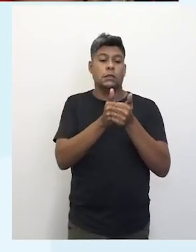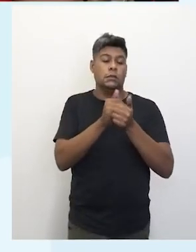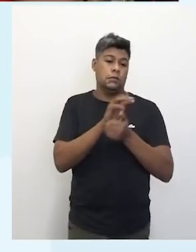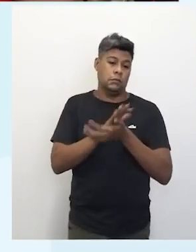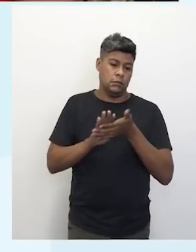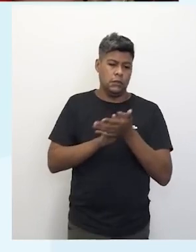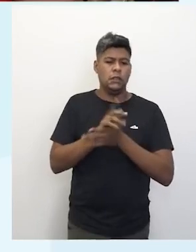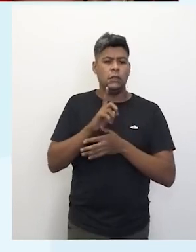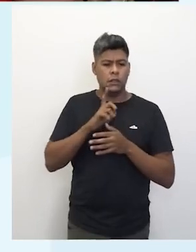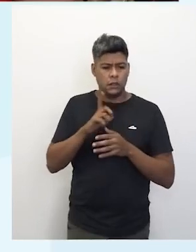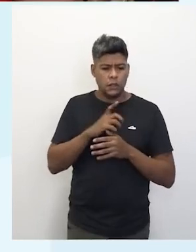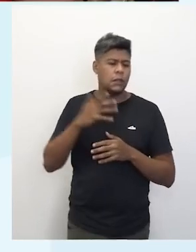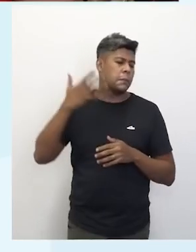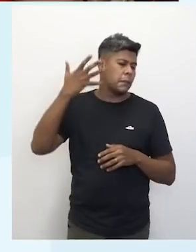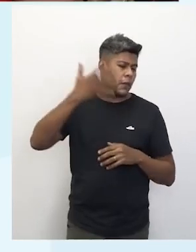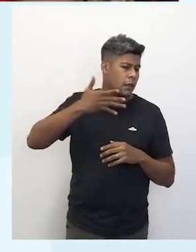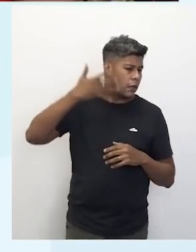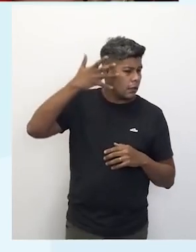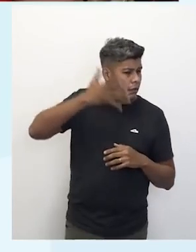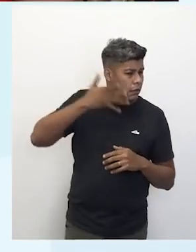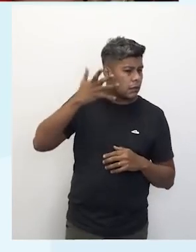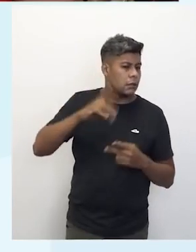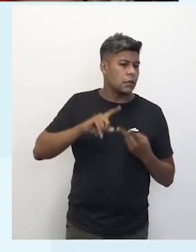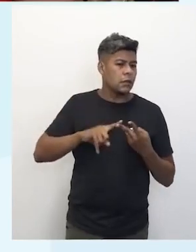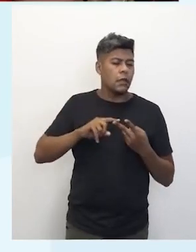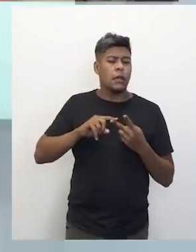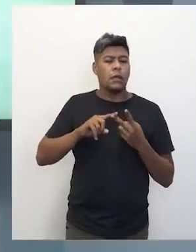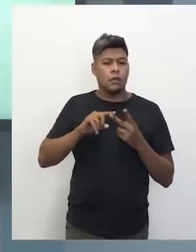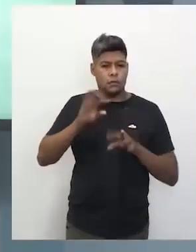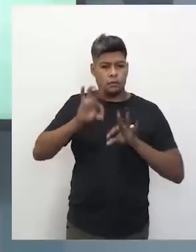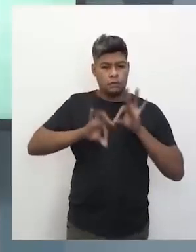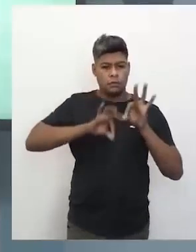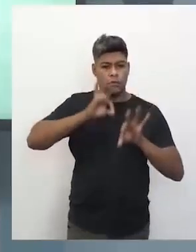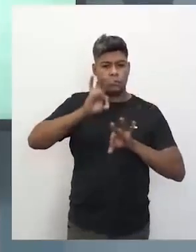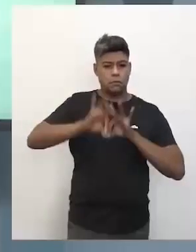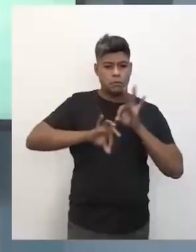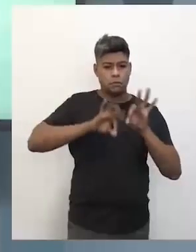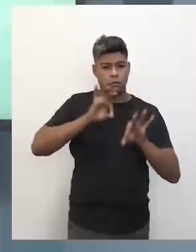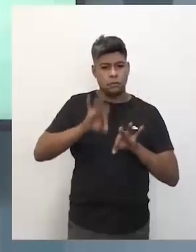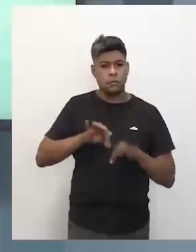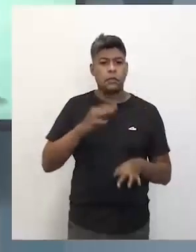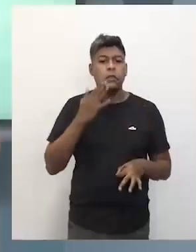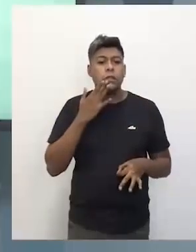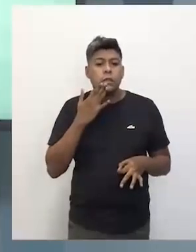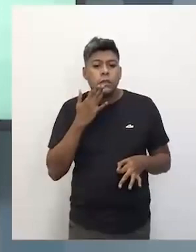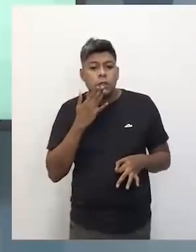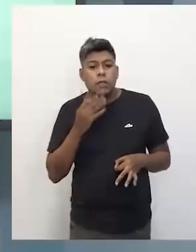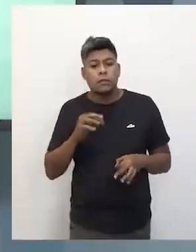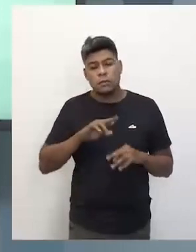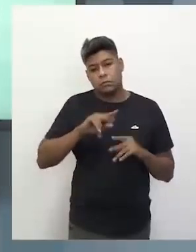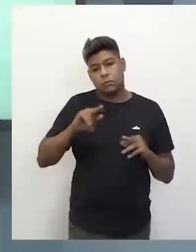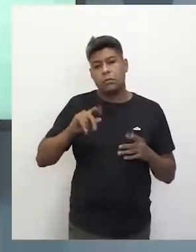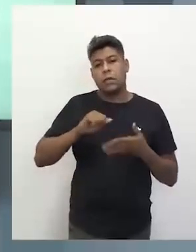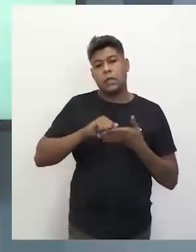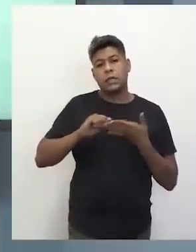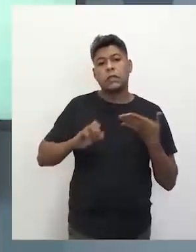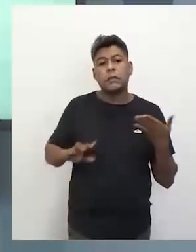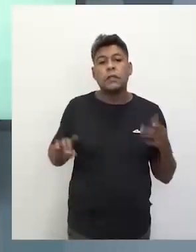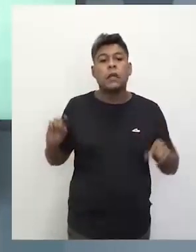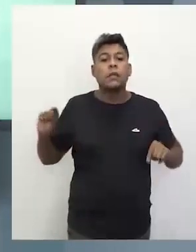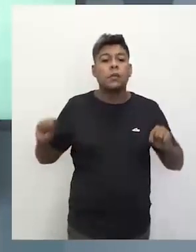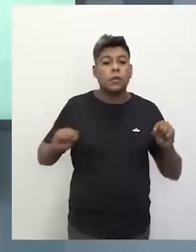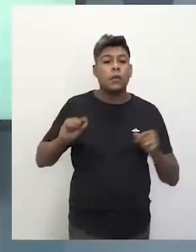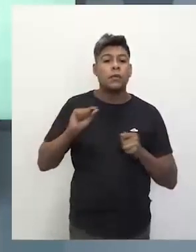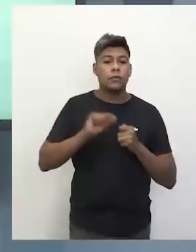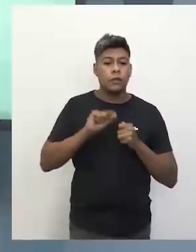também workshops, palestras, oficinas, cursos livres. Então, tem um monte de atividades justamente para